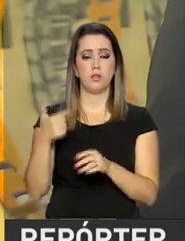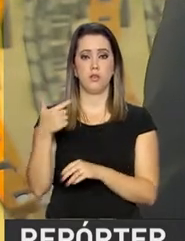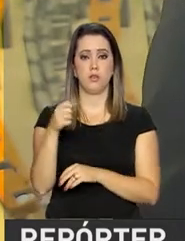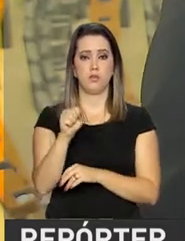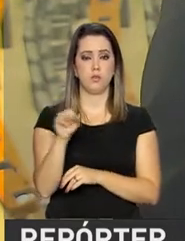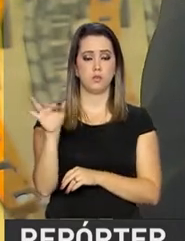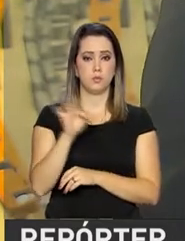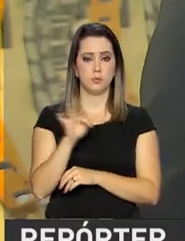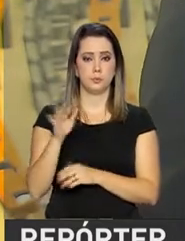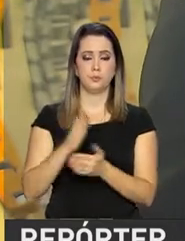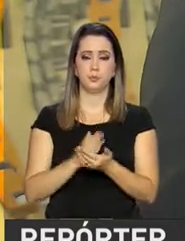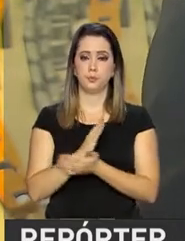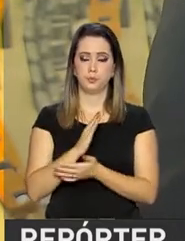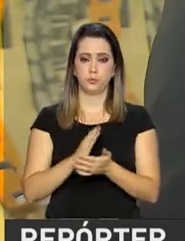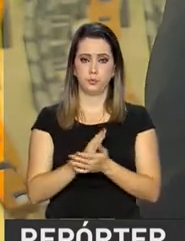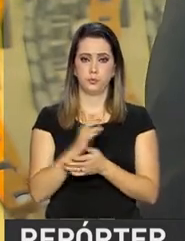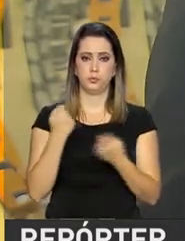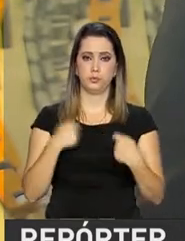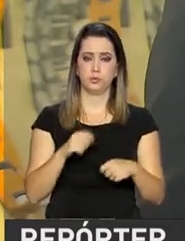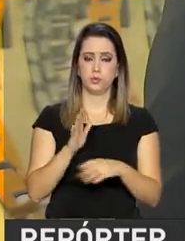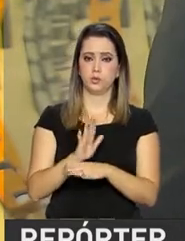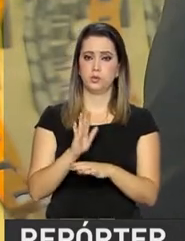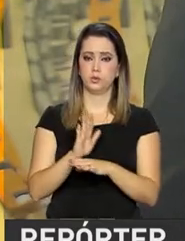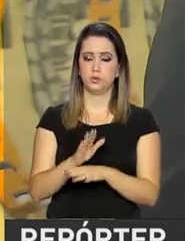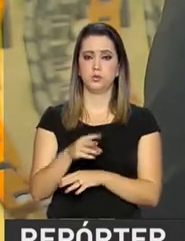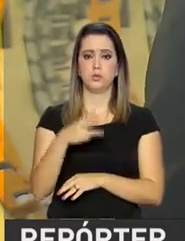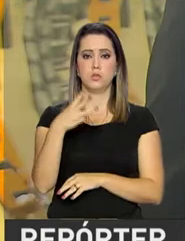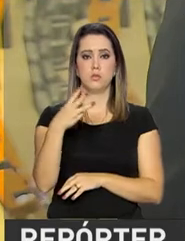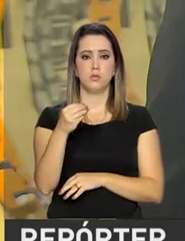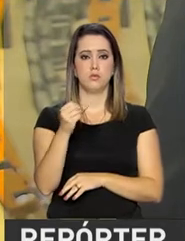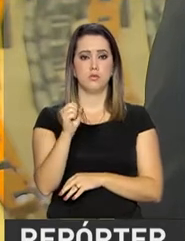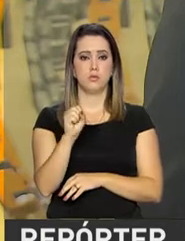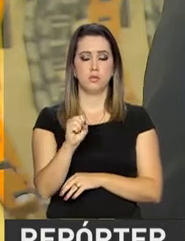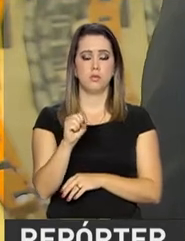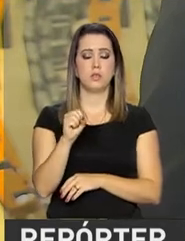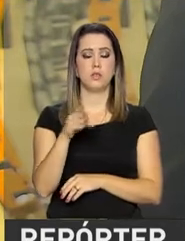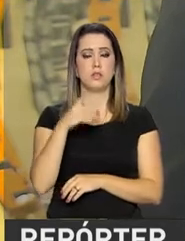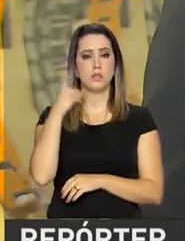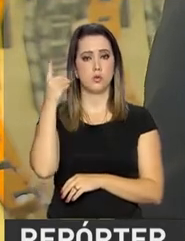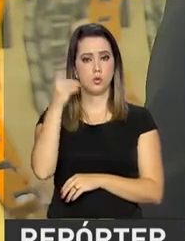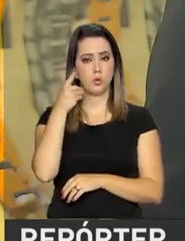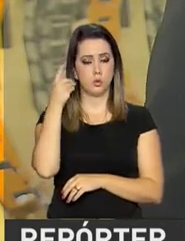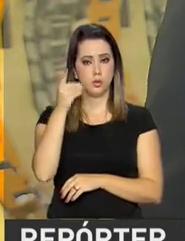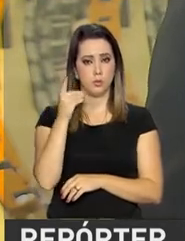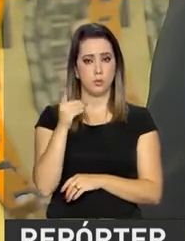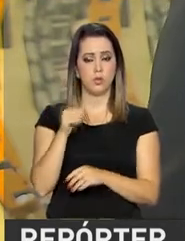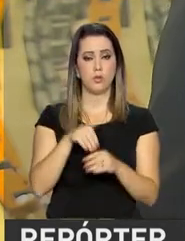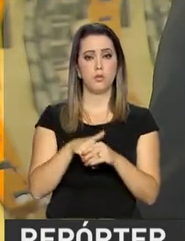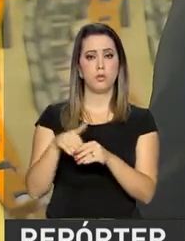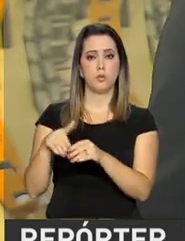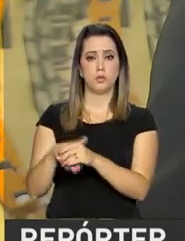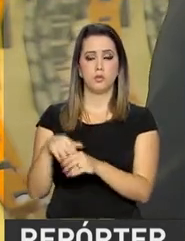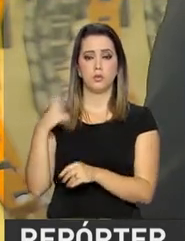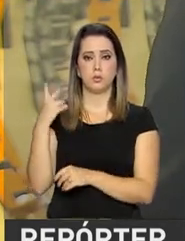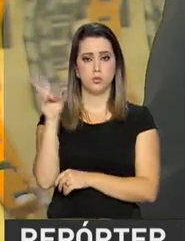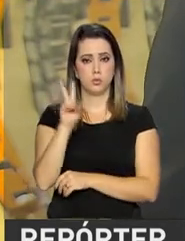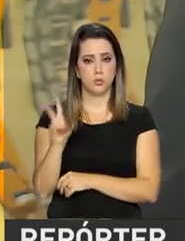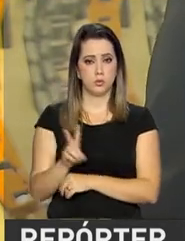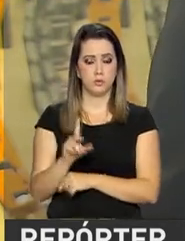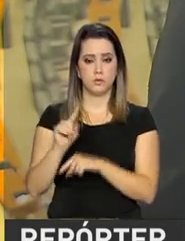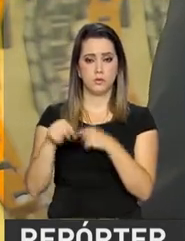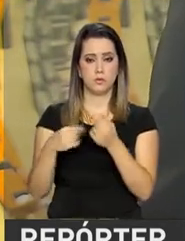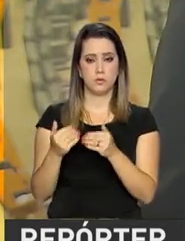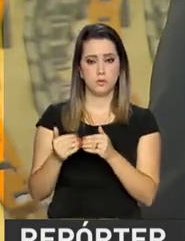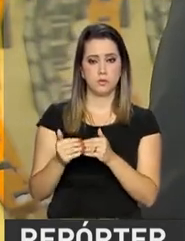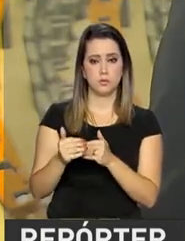fevereiro. Para ser aprovado, é necessário o apoio de no mínimo 308 deputados em votação em dois turnos. Depois segue